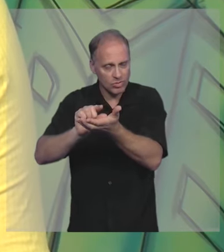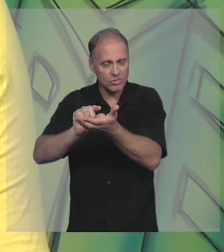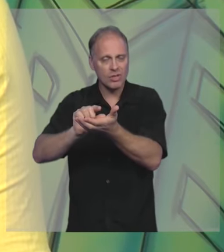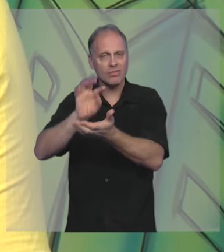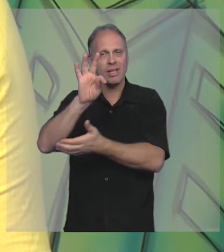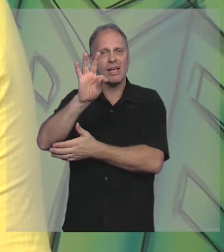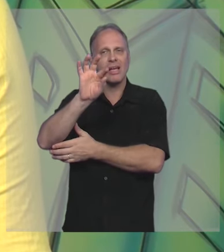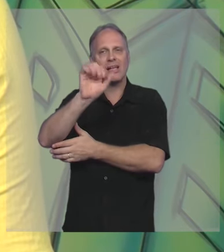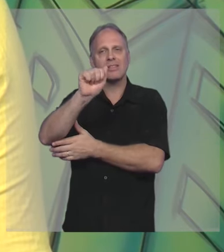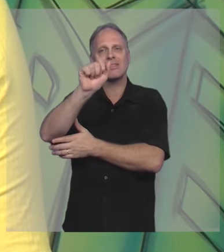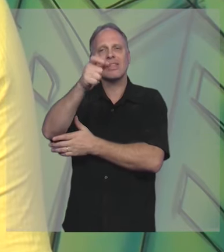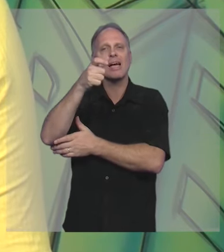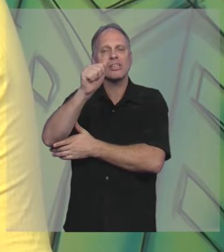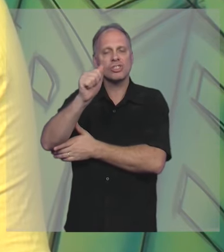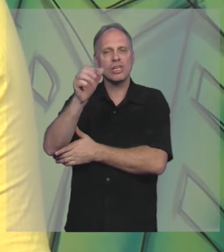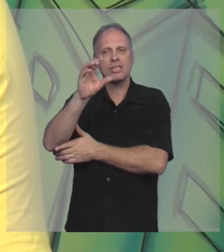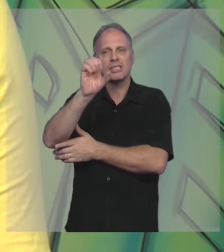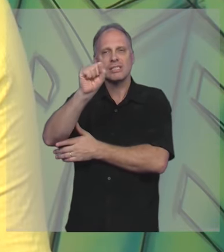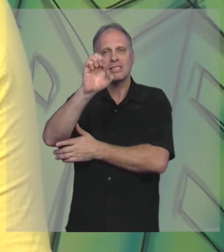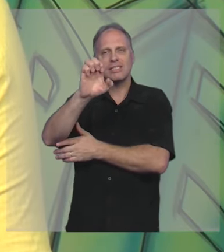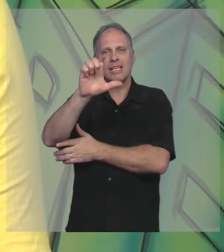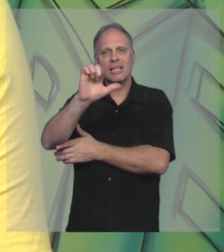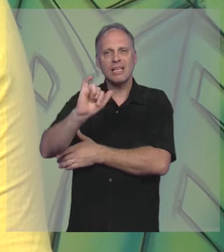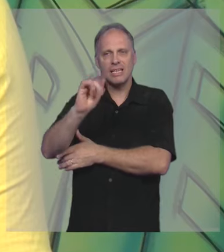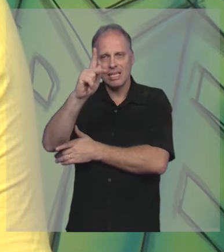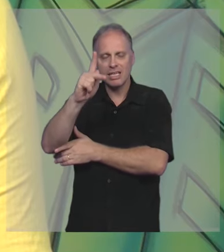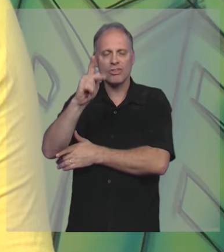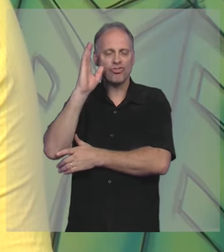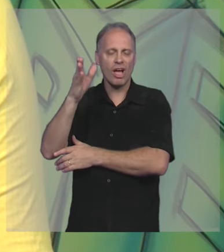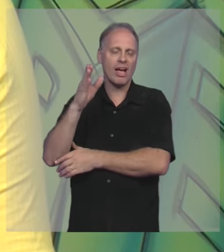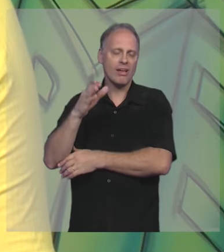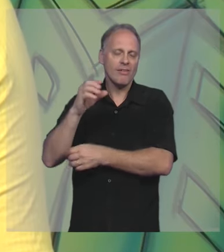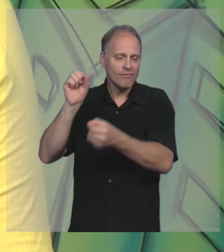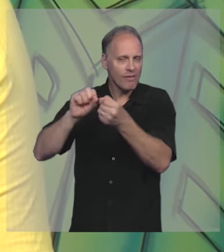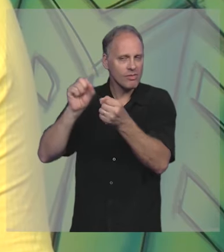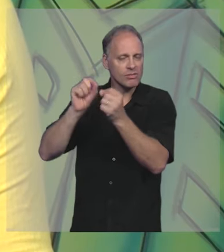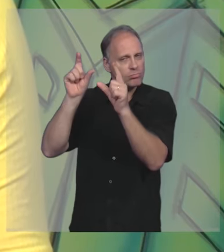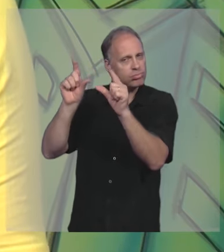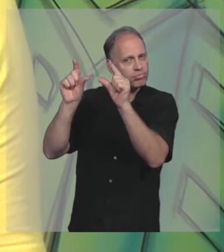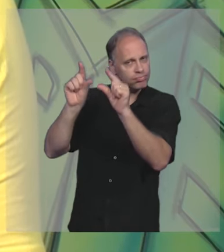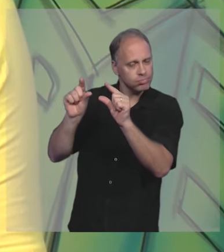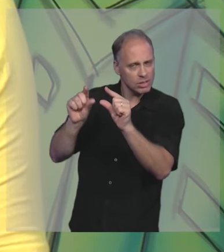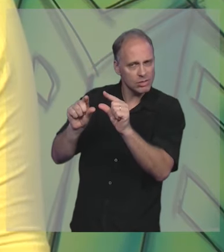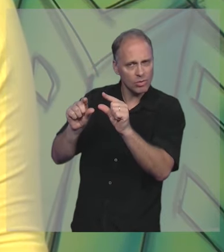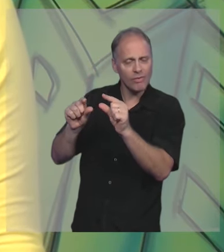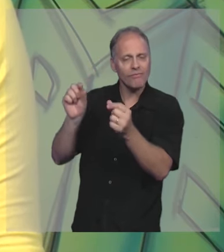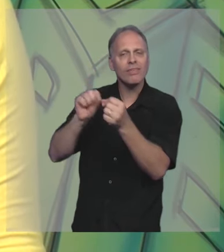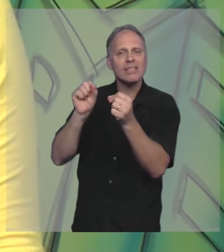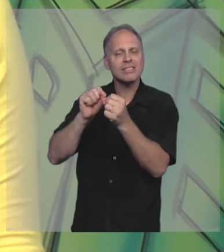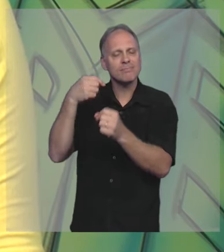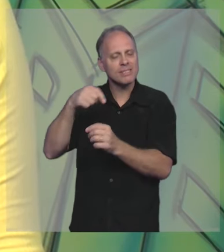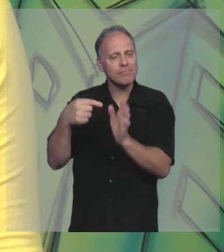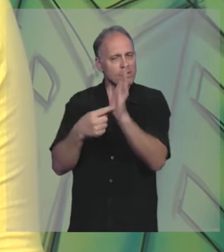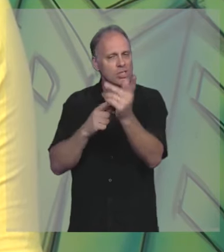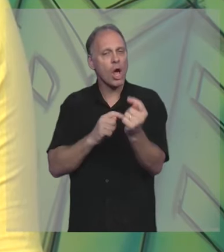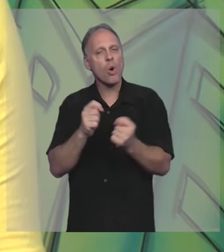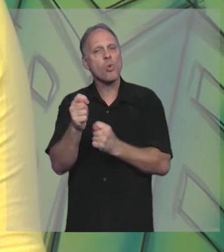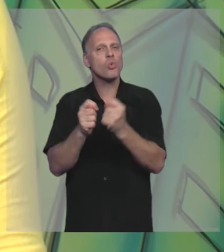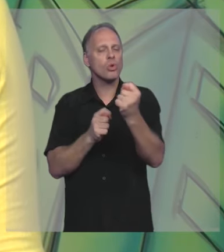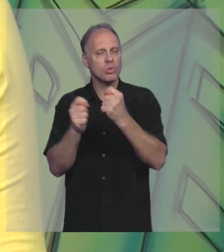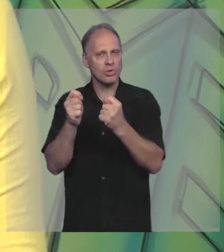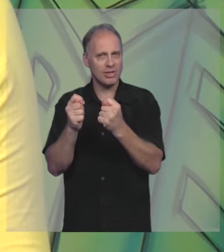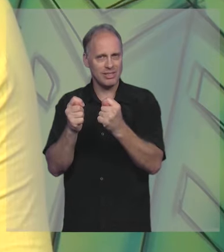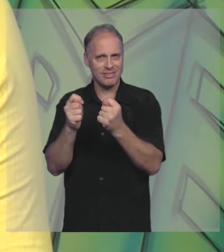reuniões aí consecutivas que o Copom vem reduzindo essa taxa, faz com que tente se mostrar um certo